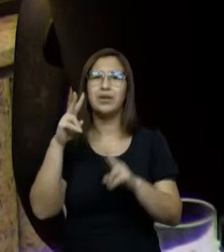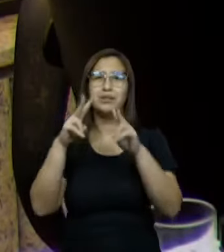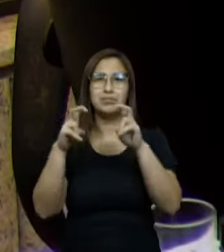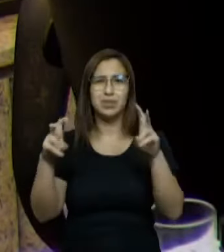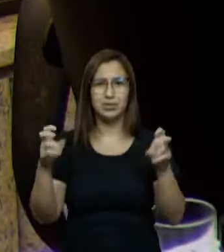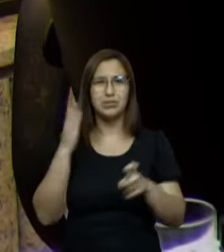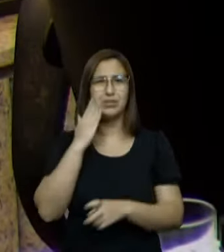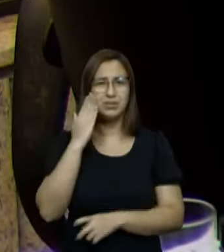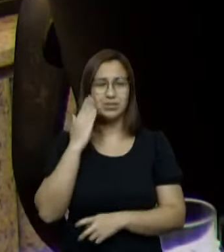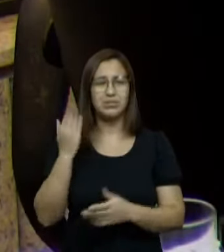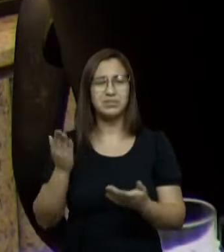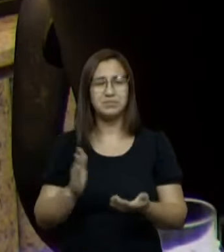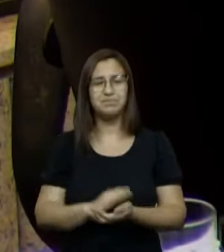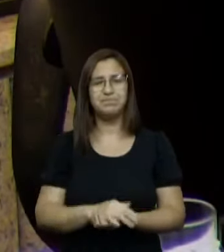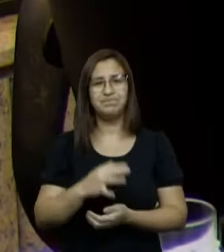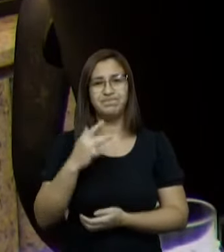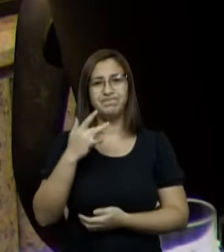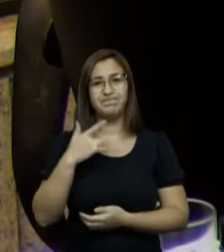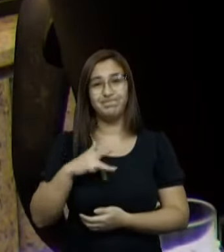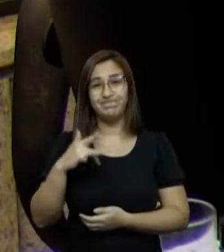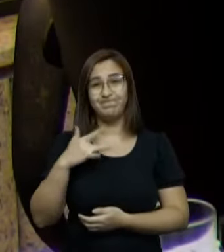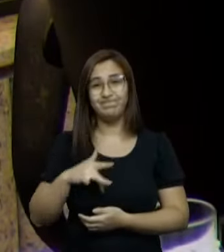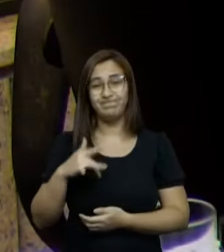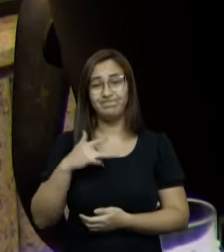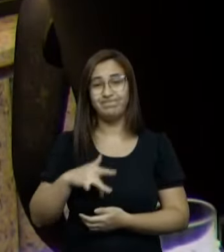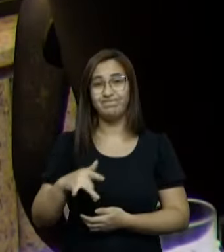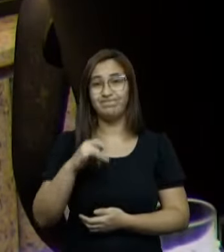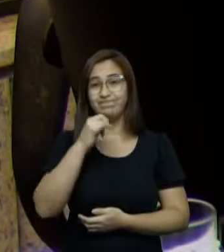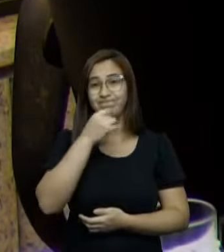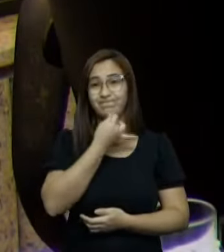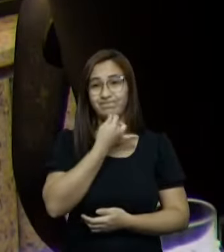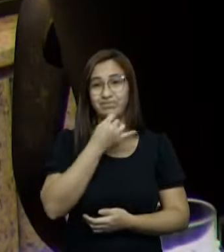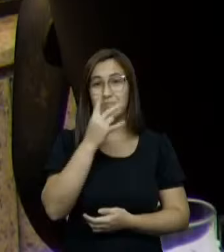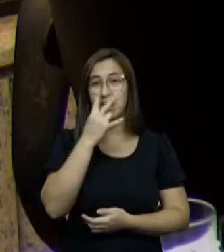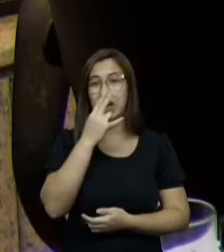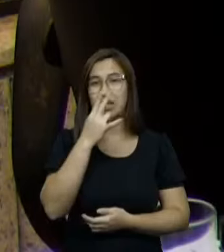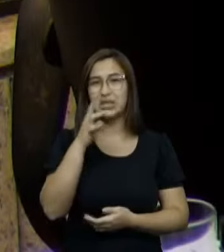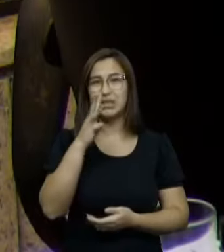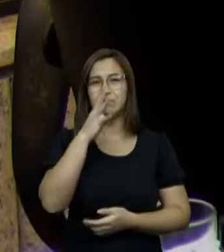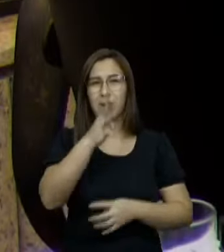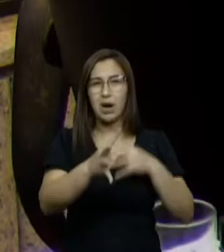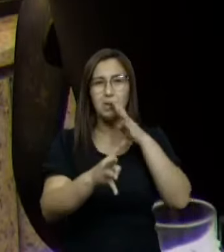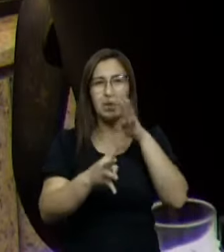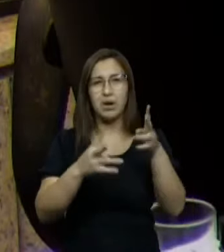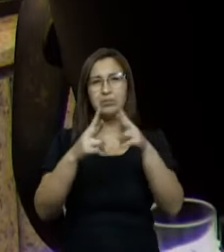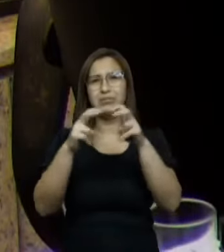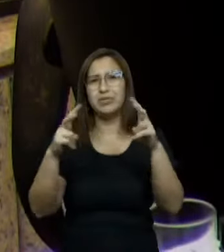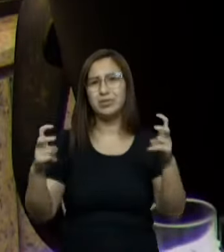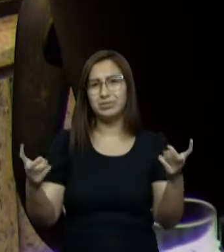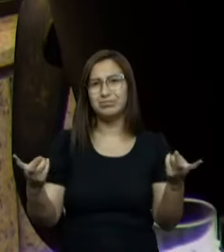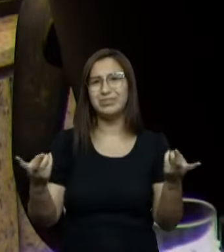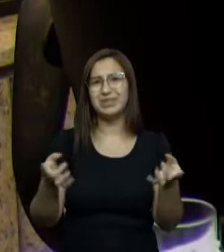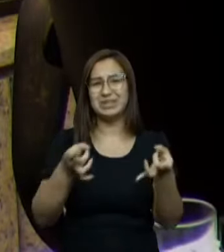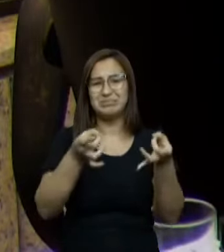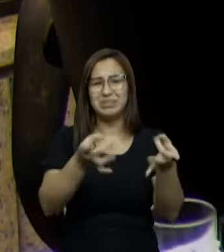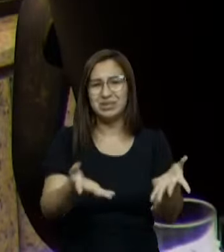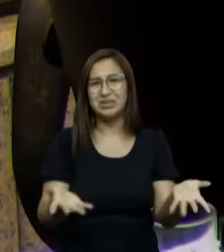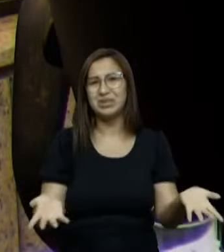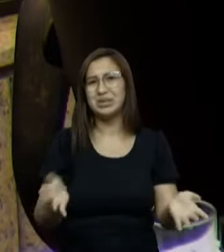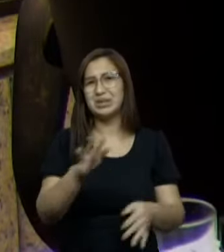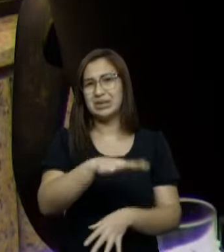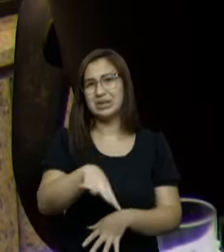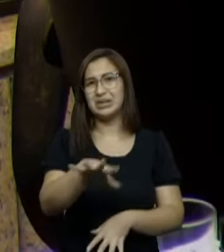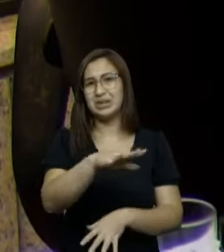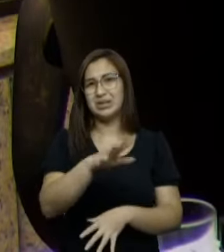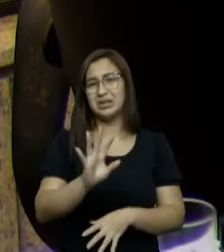eu estou falando, porque é uma tristeza, é uma ofensa para Florianópolis. Nós temos esse descaso e esse abandono